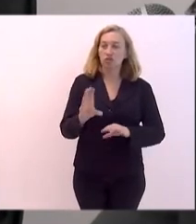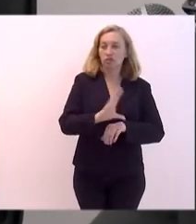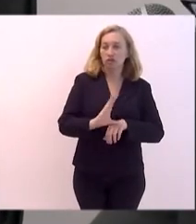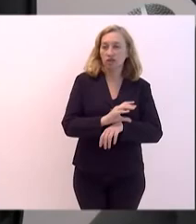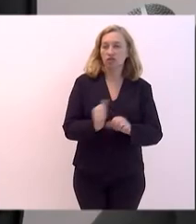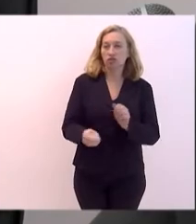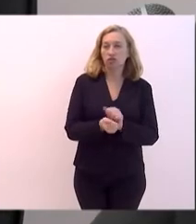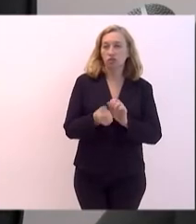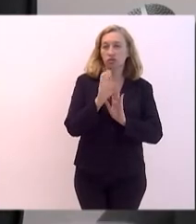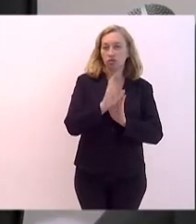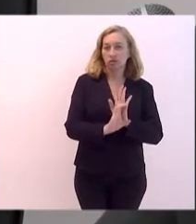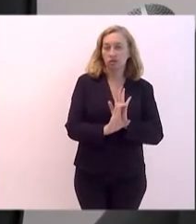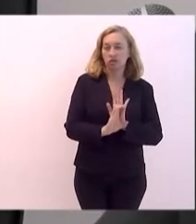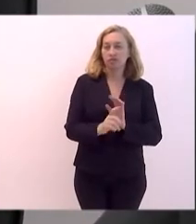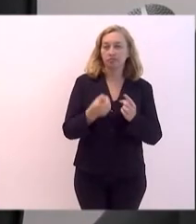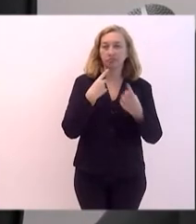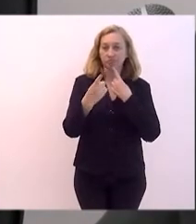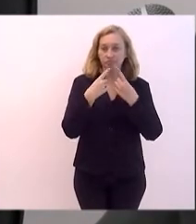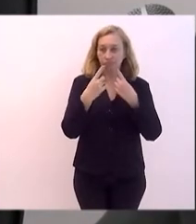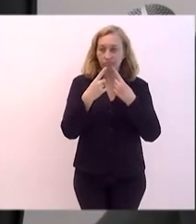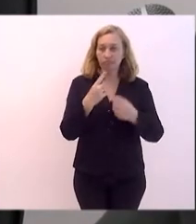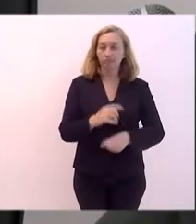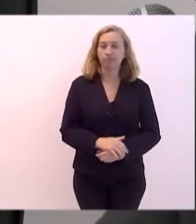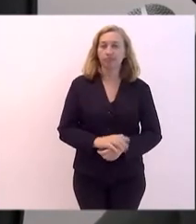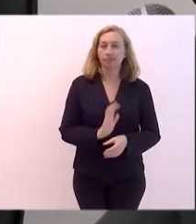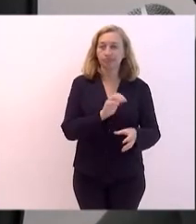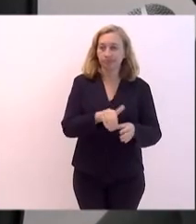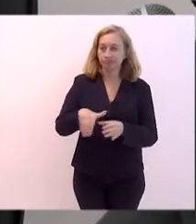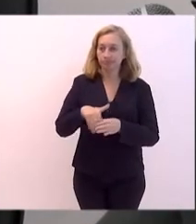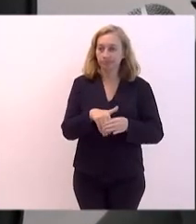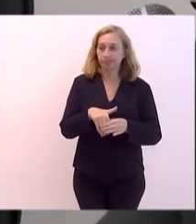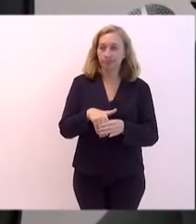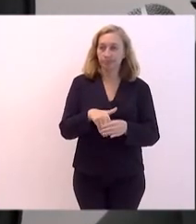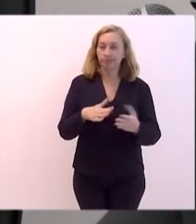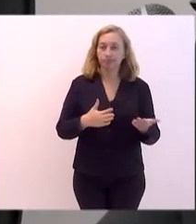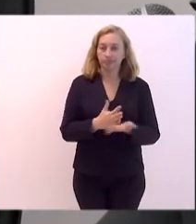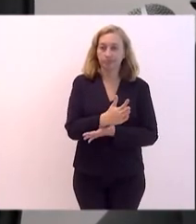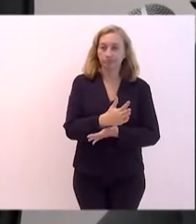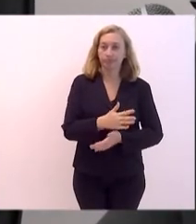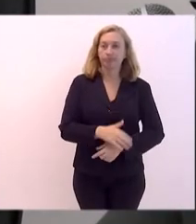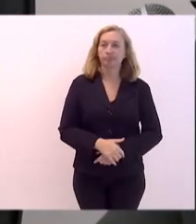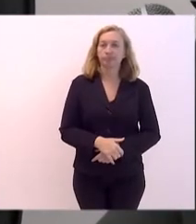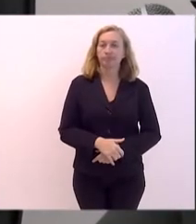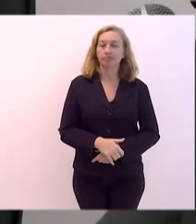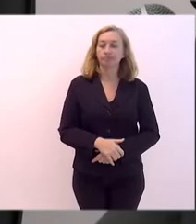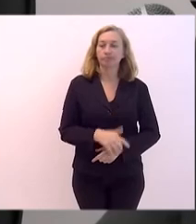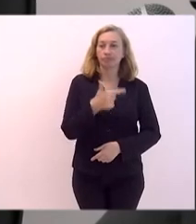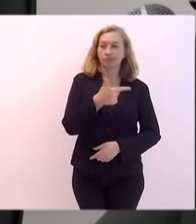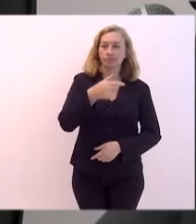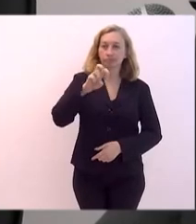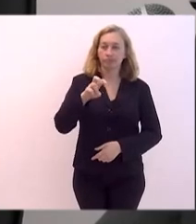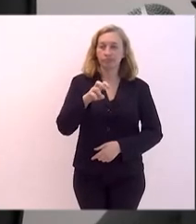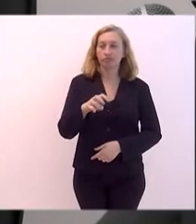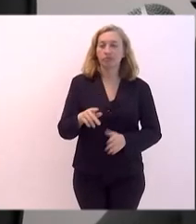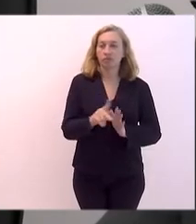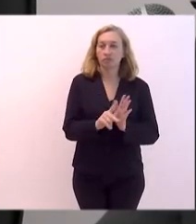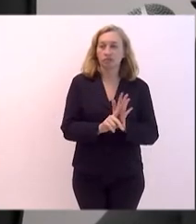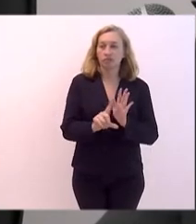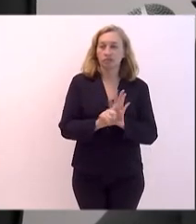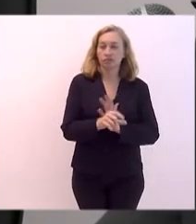emenda. Em discussão, em votação, aprovado. 25, projeto de